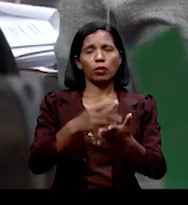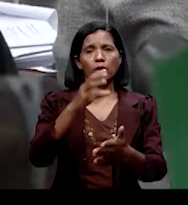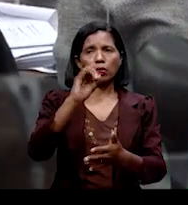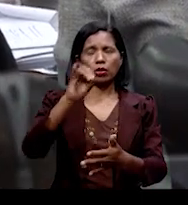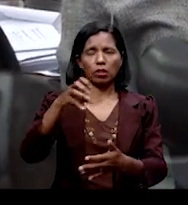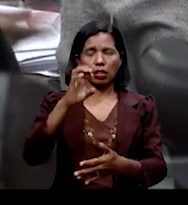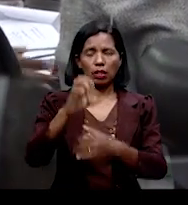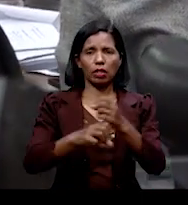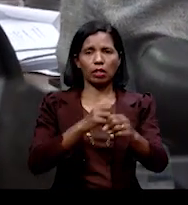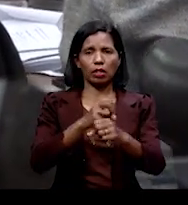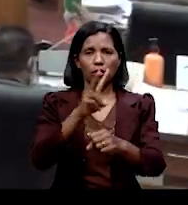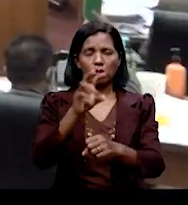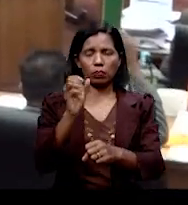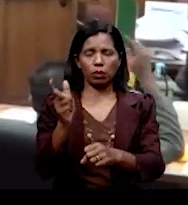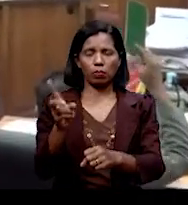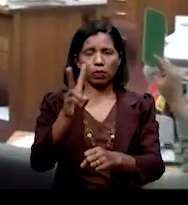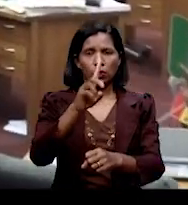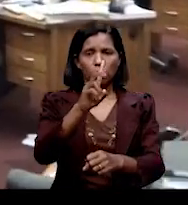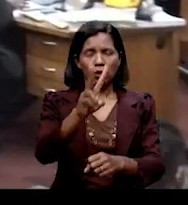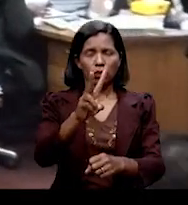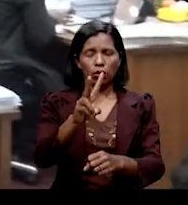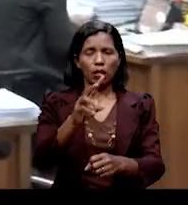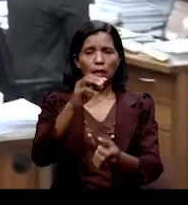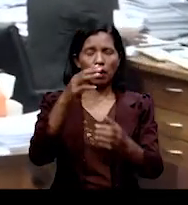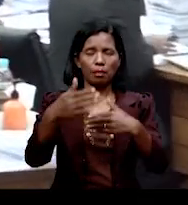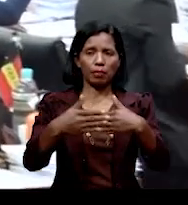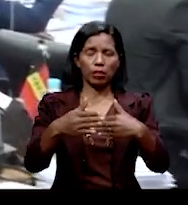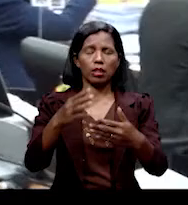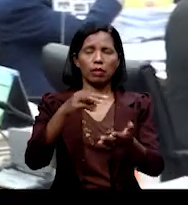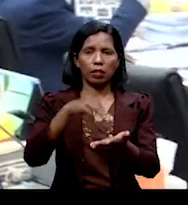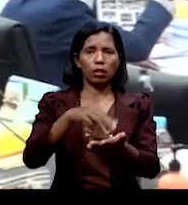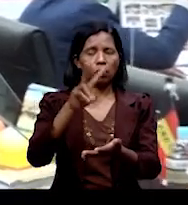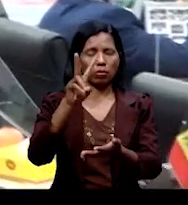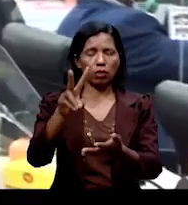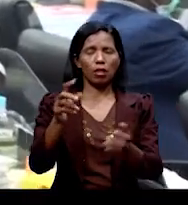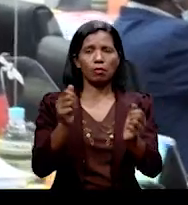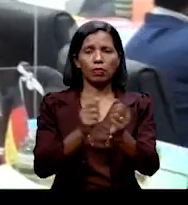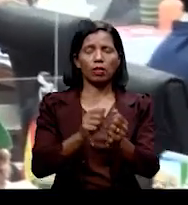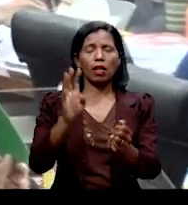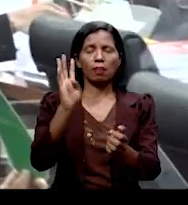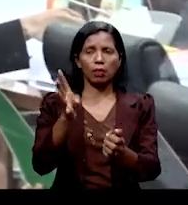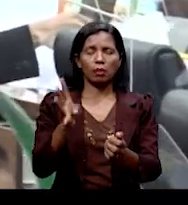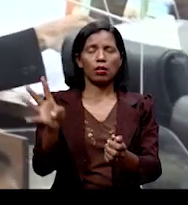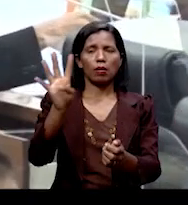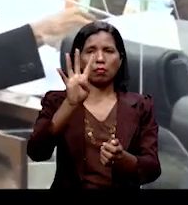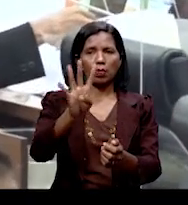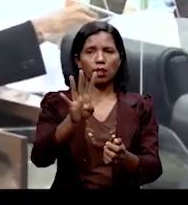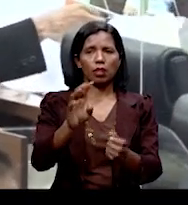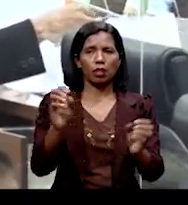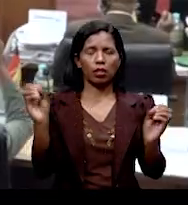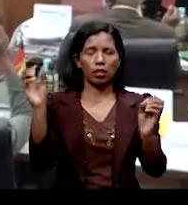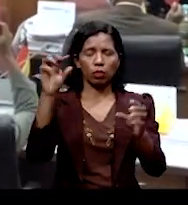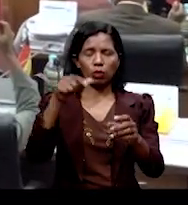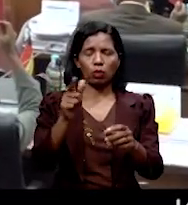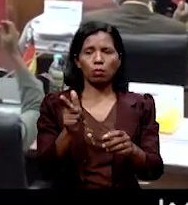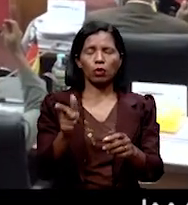nulu resen rua ho montante quase bilhão rua ne, passa o votos a favor hat nulu resen hat, contra rua nulu resen ida